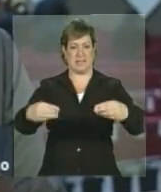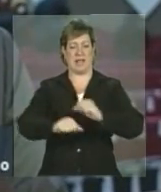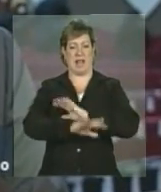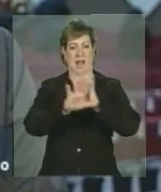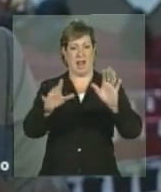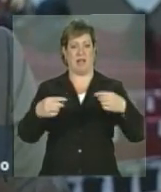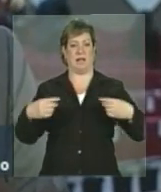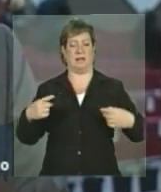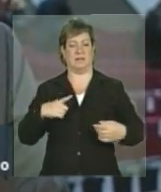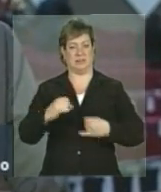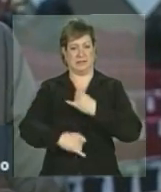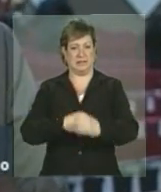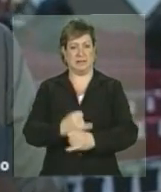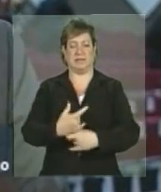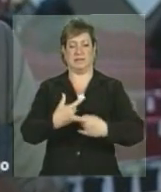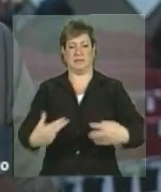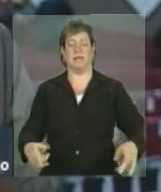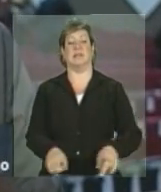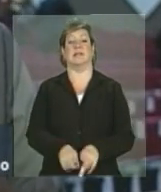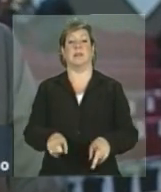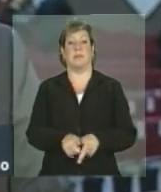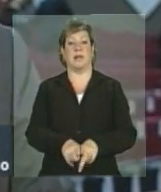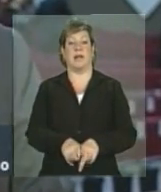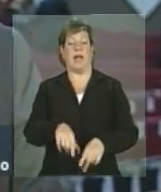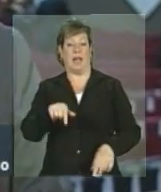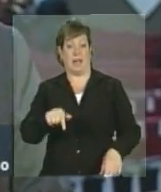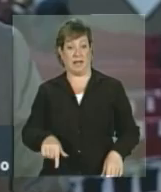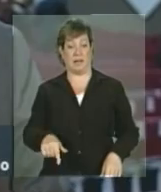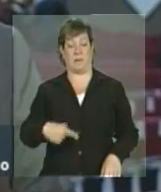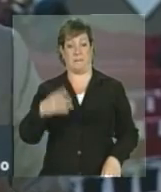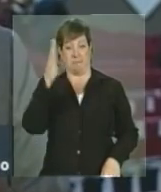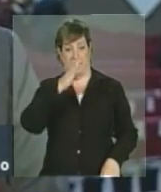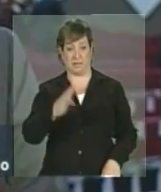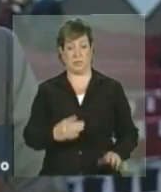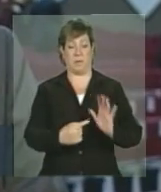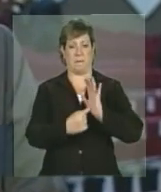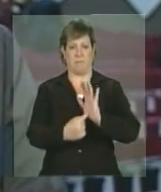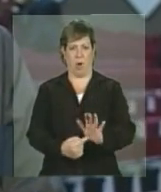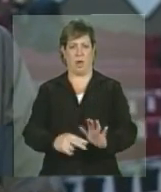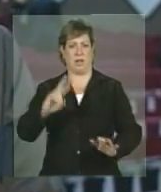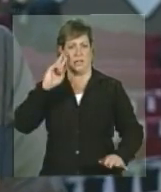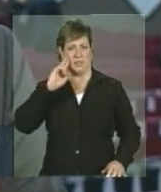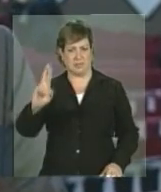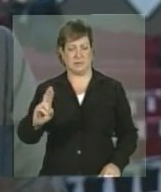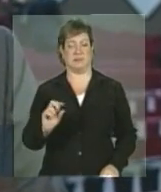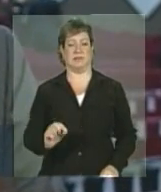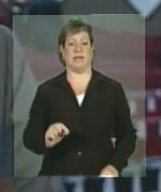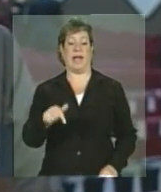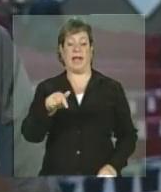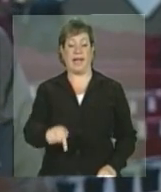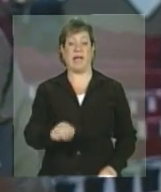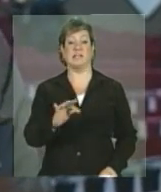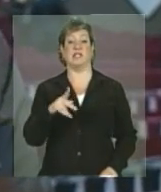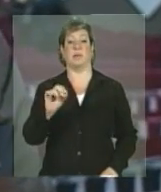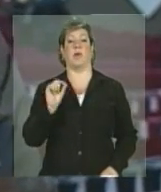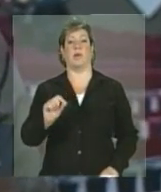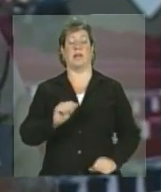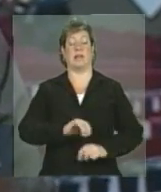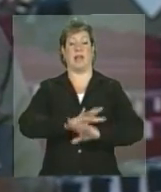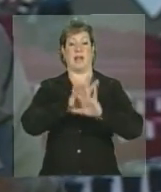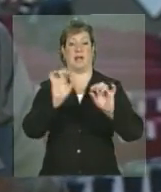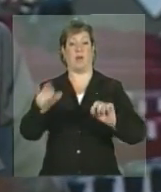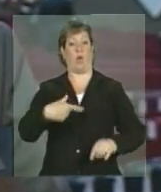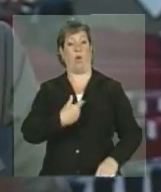aqui o Brasil mostrava-se numa posição até de liderança e referência naquele tipo de transparência, ou seja,